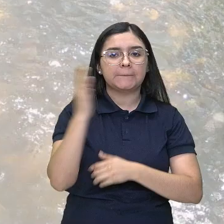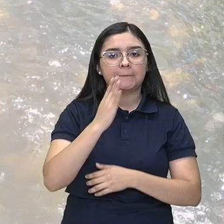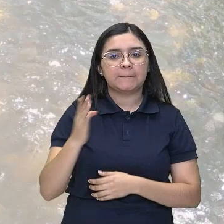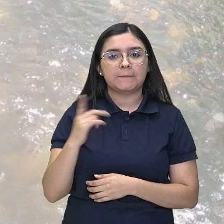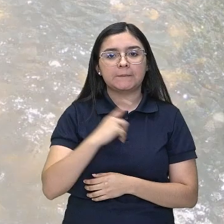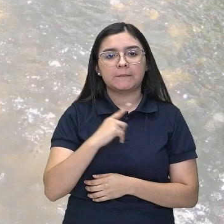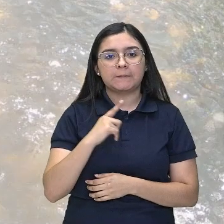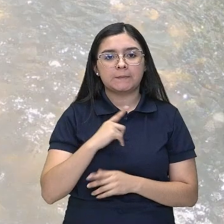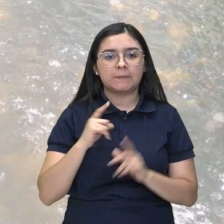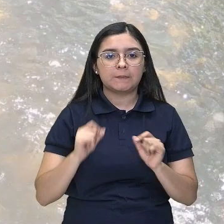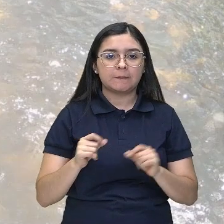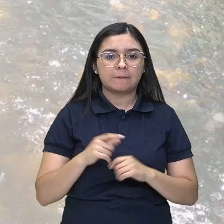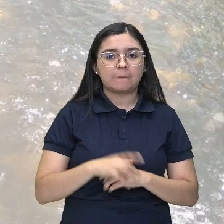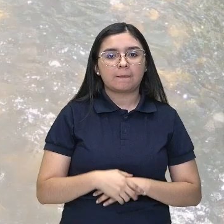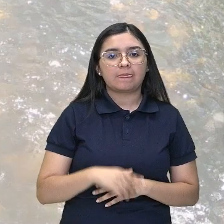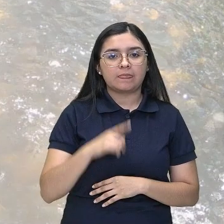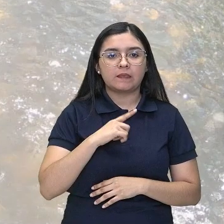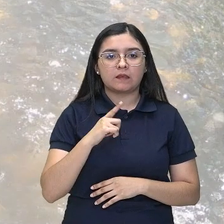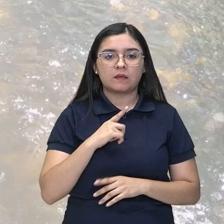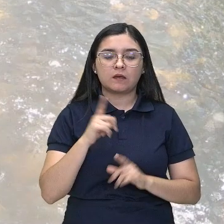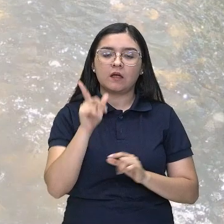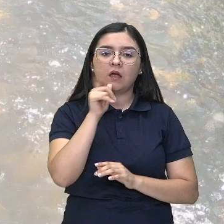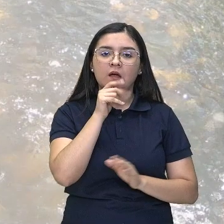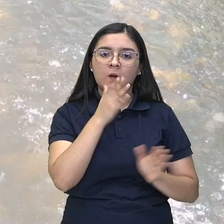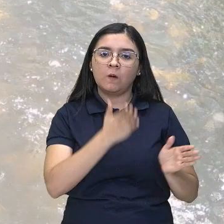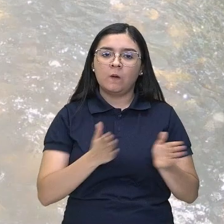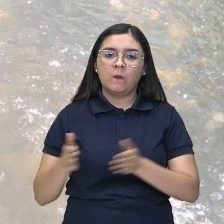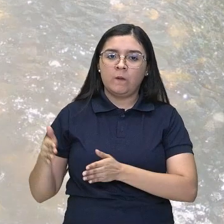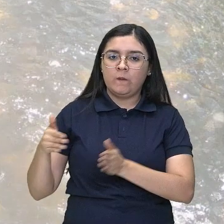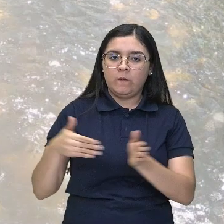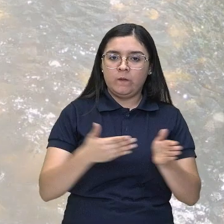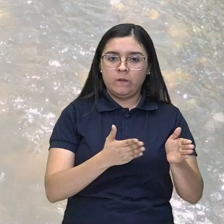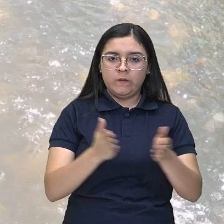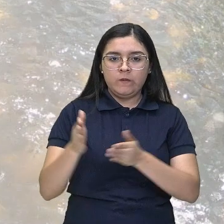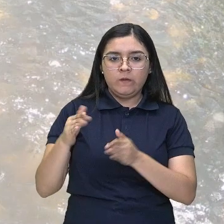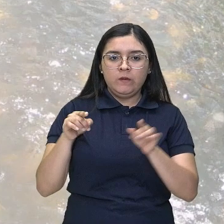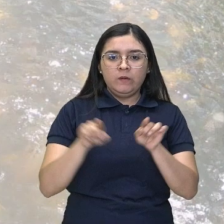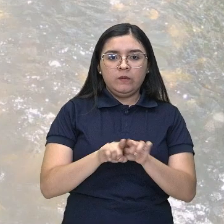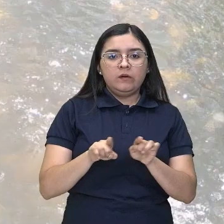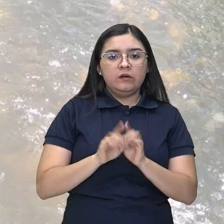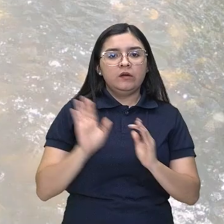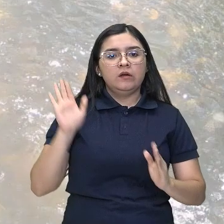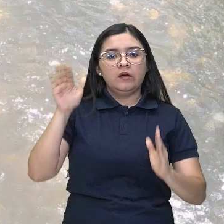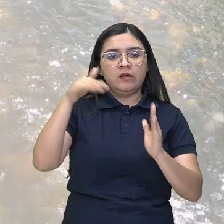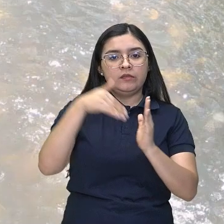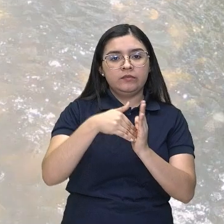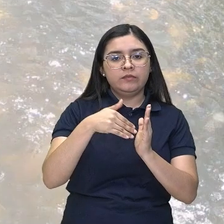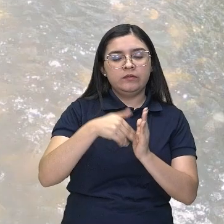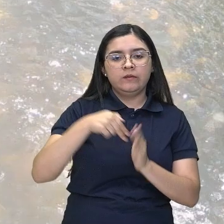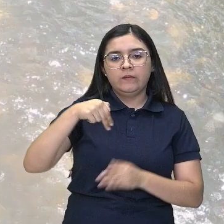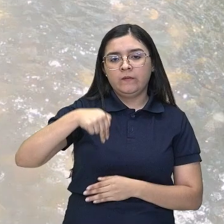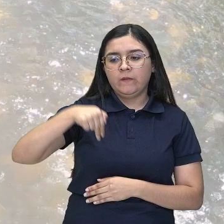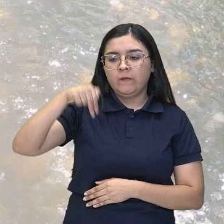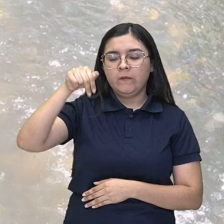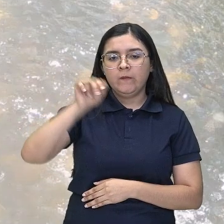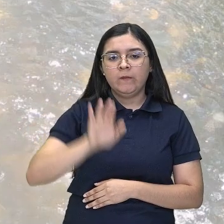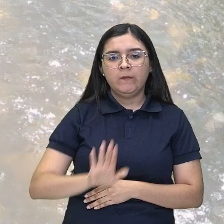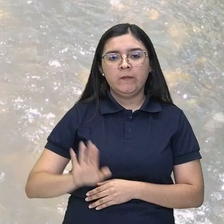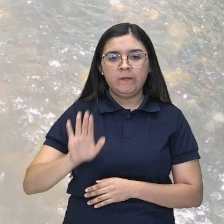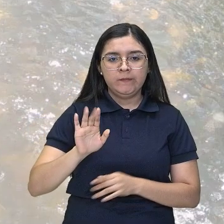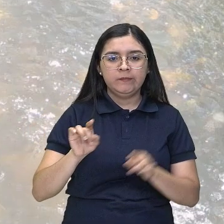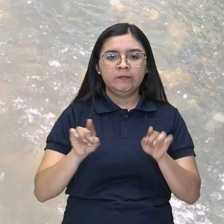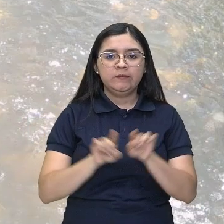aí, de um dos cabeços da Serra dos Órgãos desliza um fio de água que se dirige para o norte e engrossado com